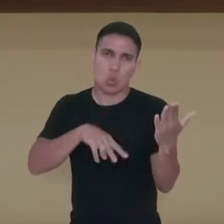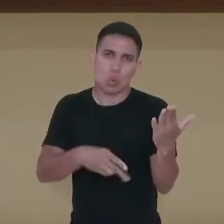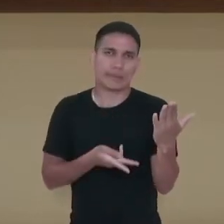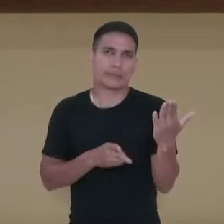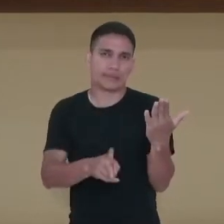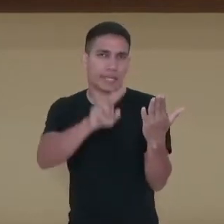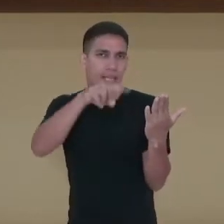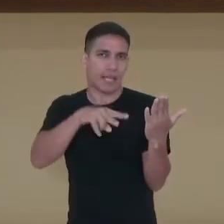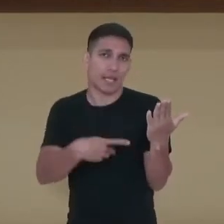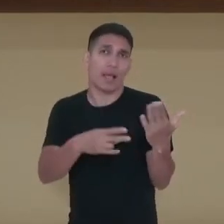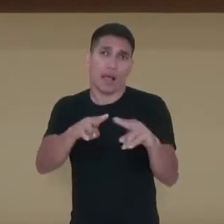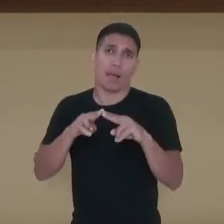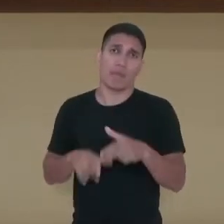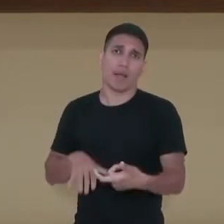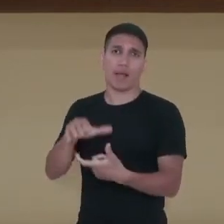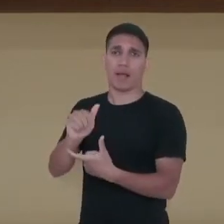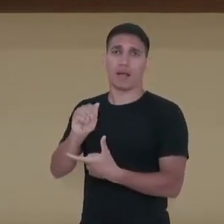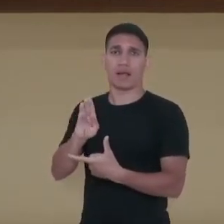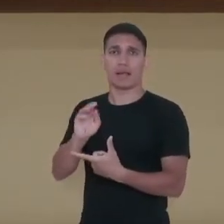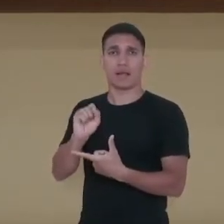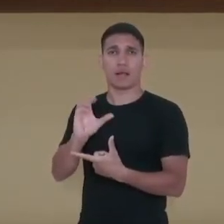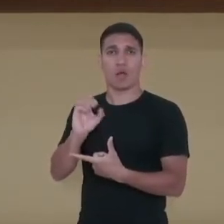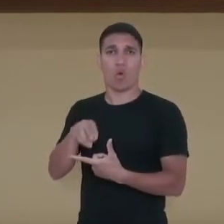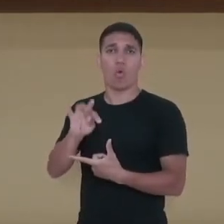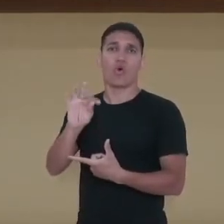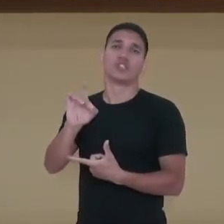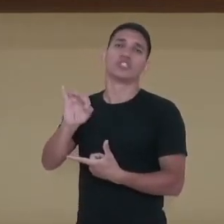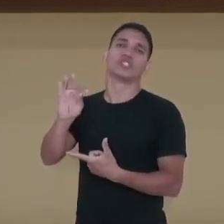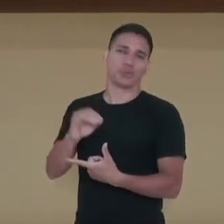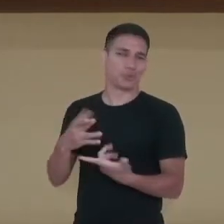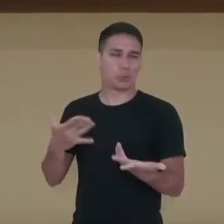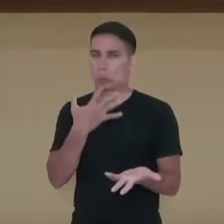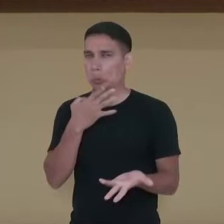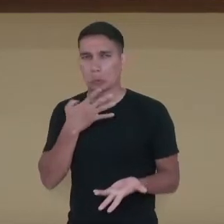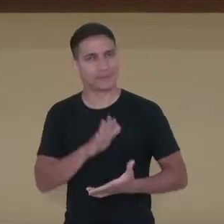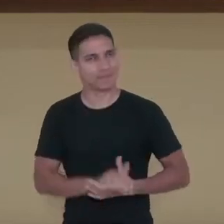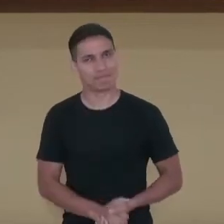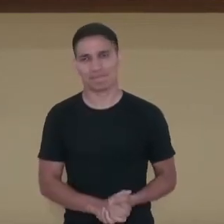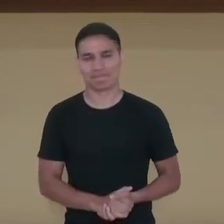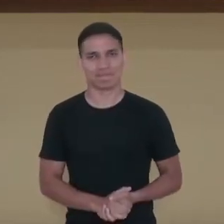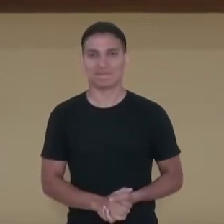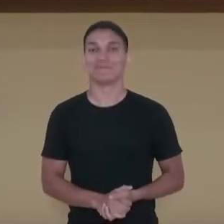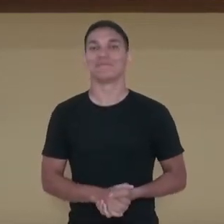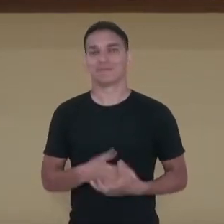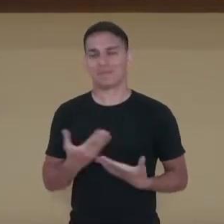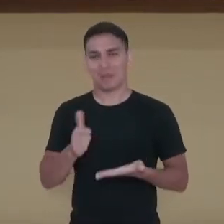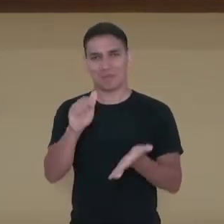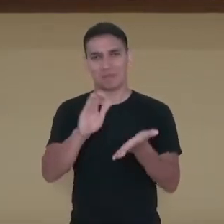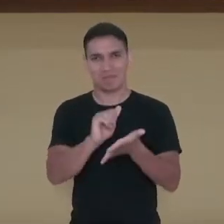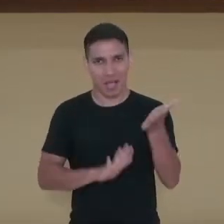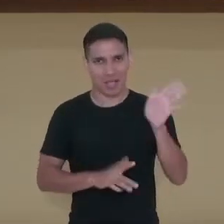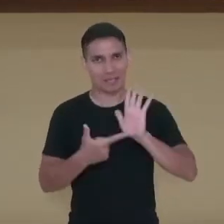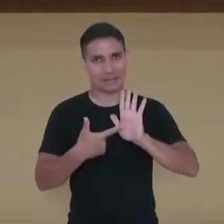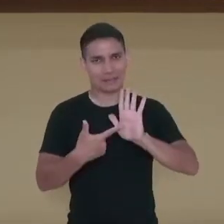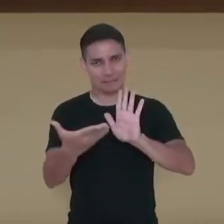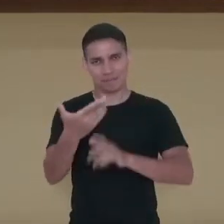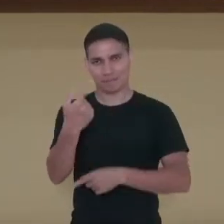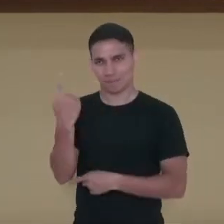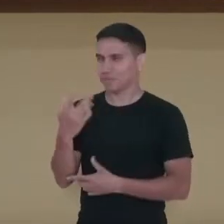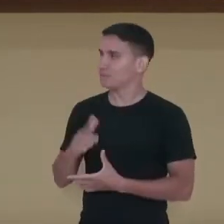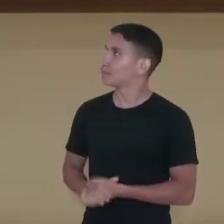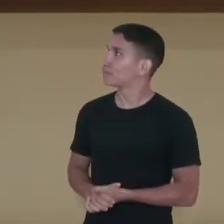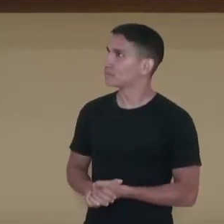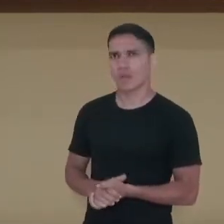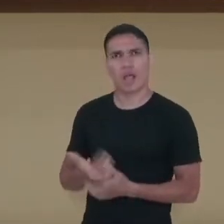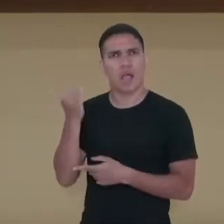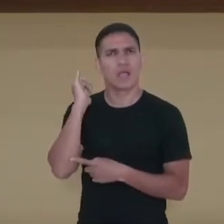era a palavra abscôndito, que ele não conhecia, tá? Vamos ver a atividade de número 1. O que o